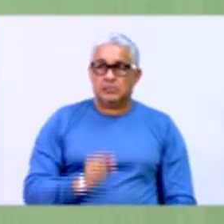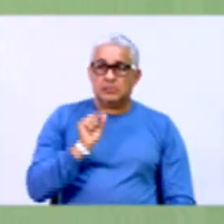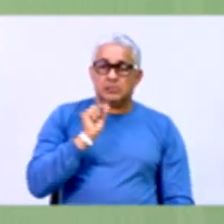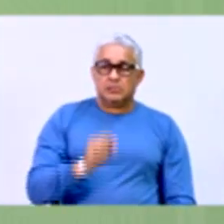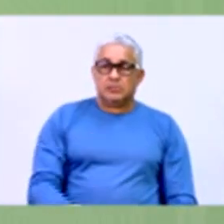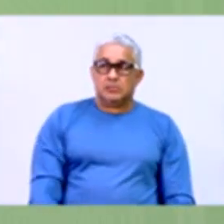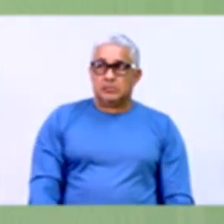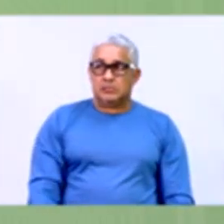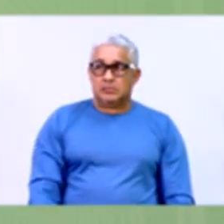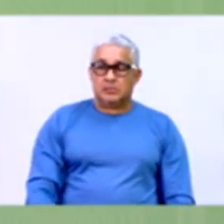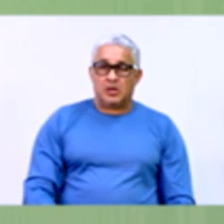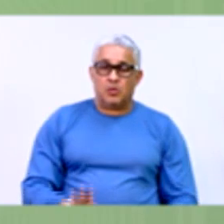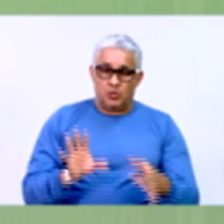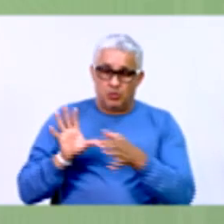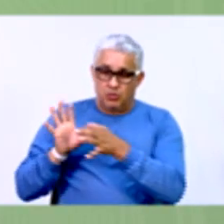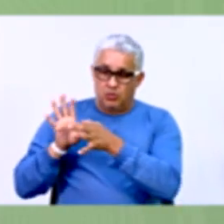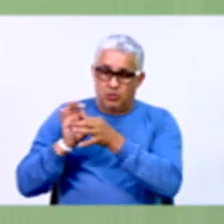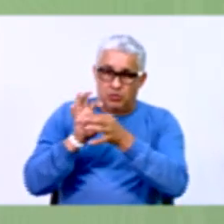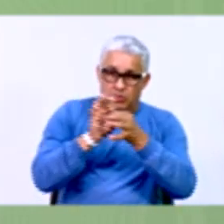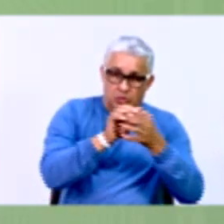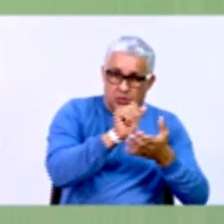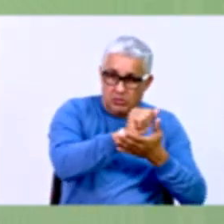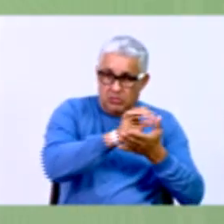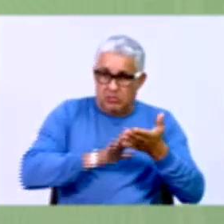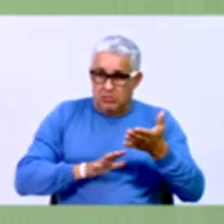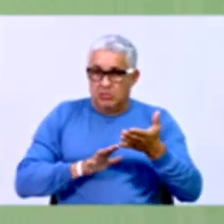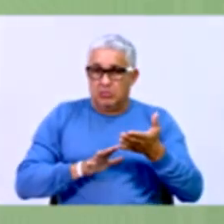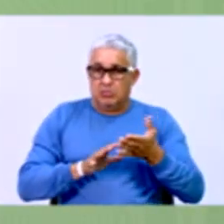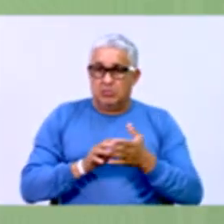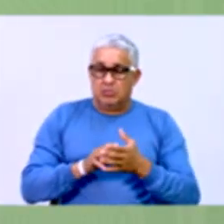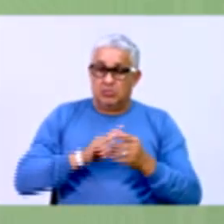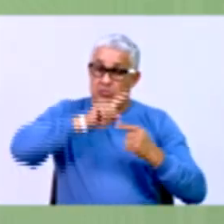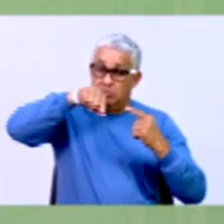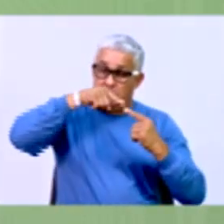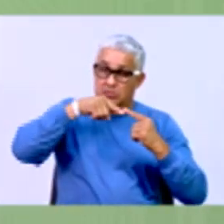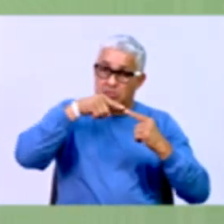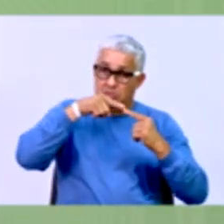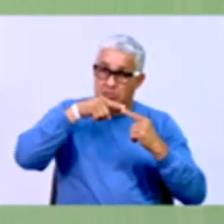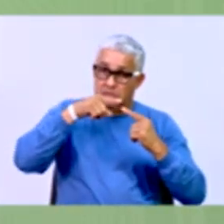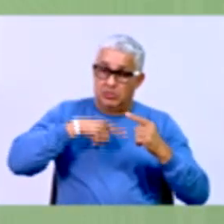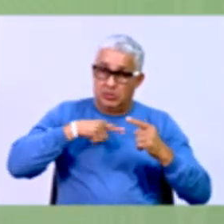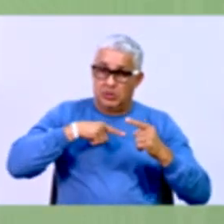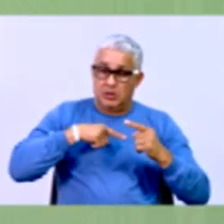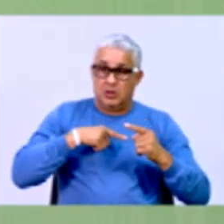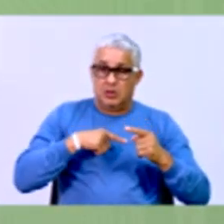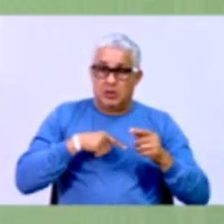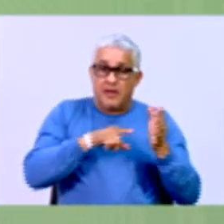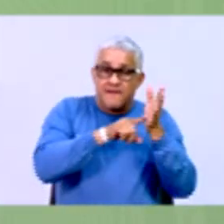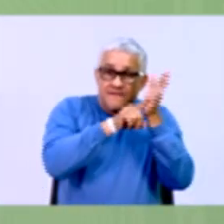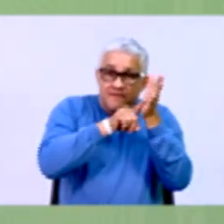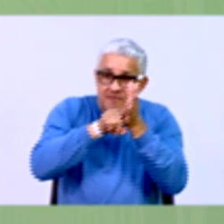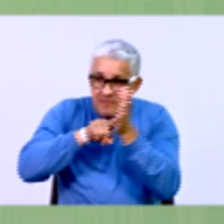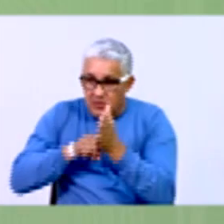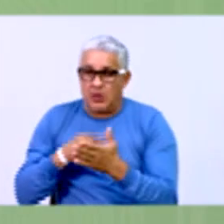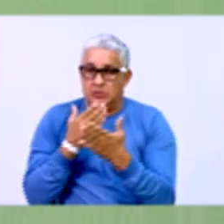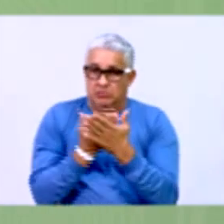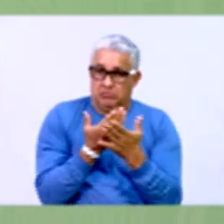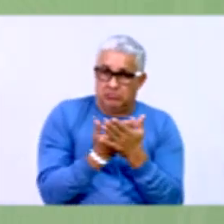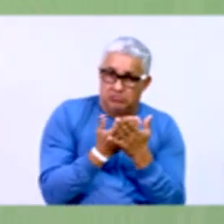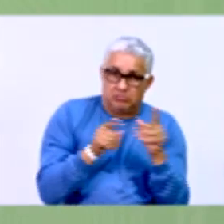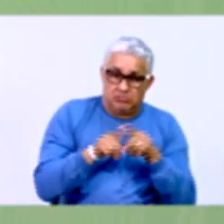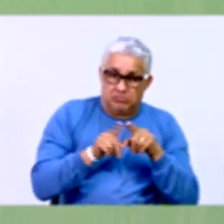A auditoria é um conjunto de atividades cujo objetivo é levantar, estudar